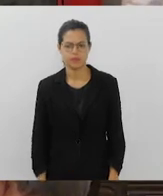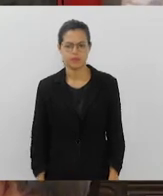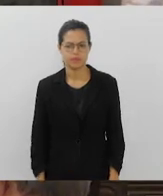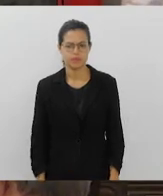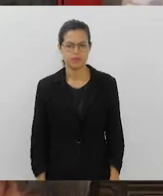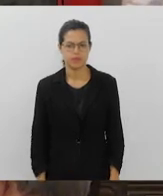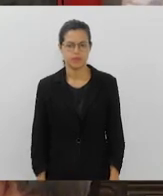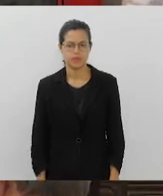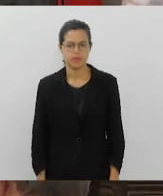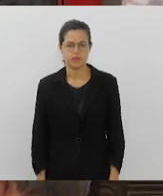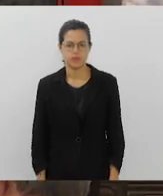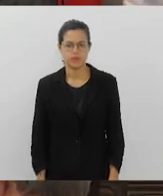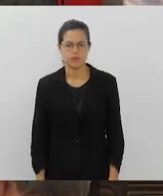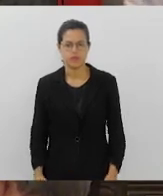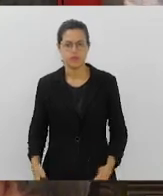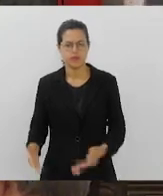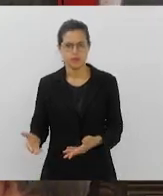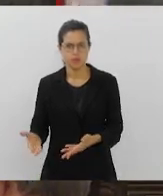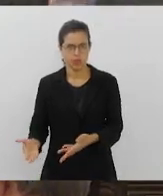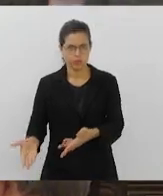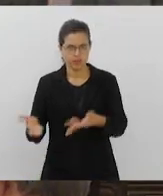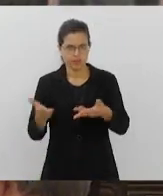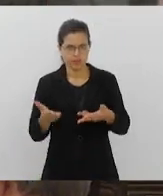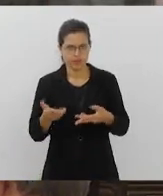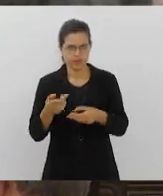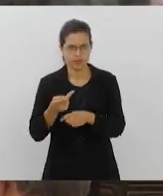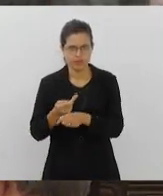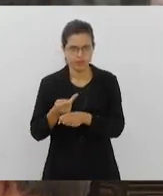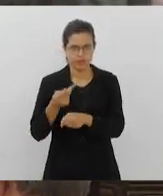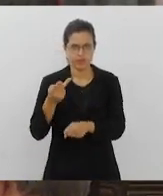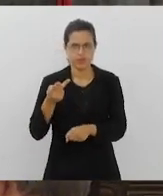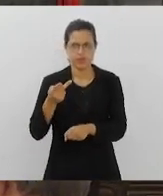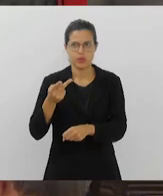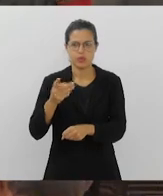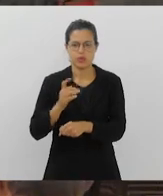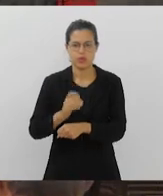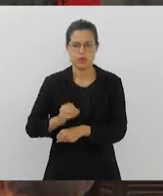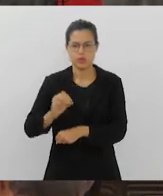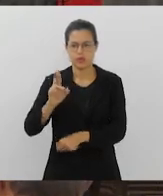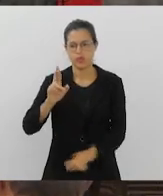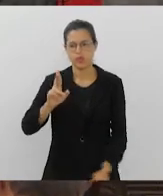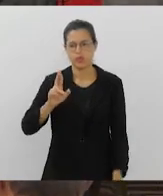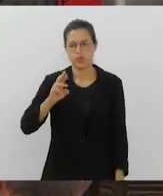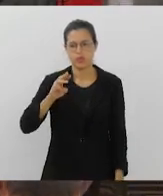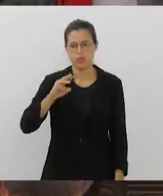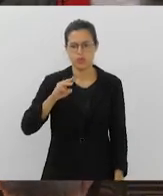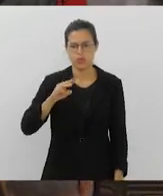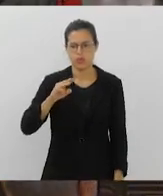Convido para receber a honraria o doutor Marcelo Domingues de Freitas e Castro.